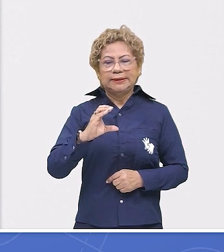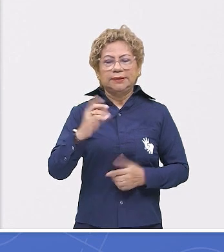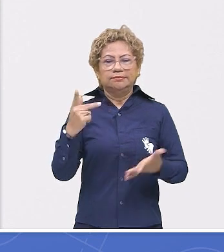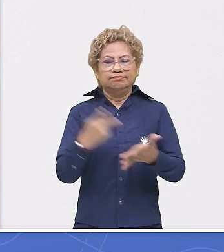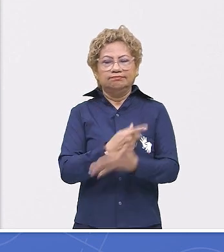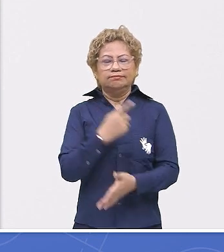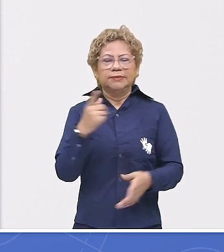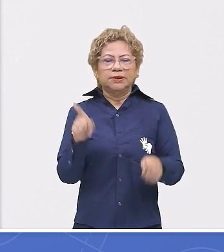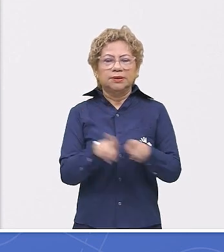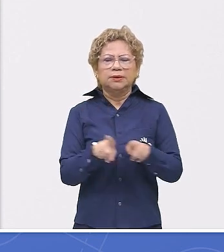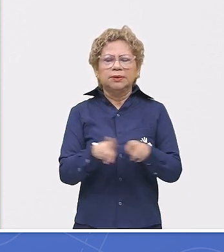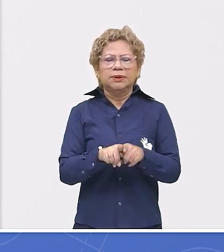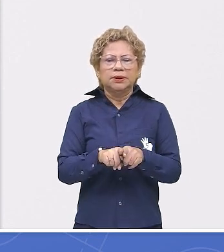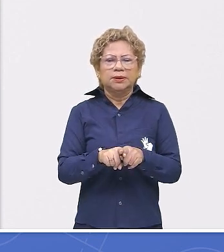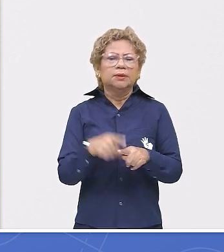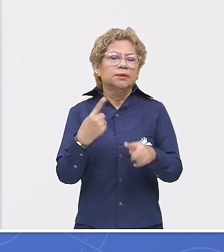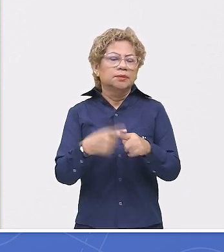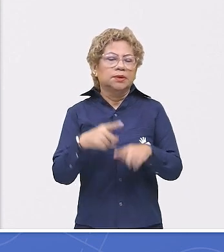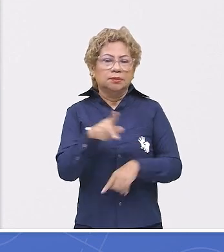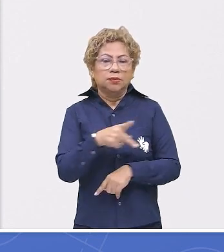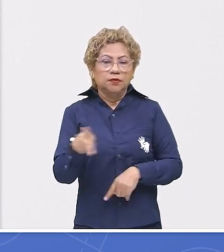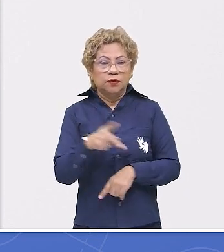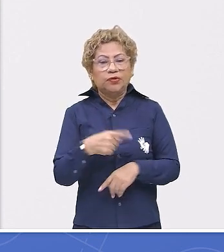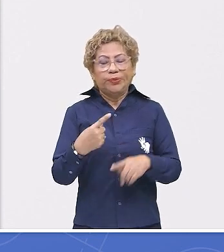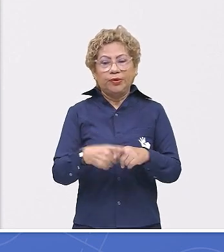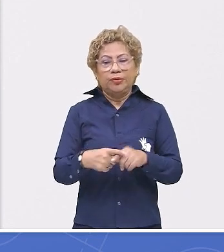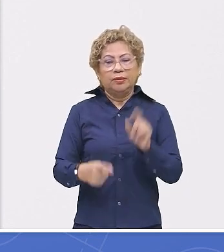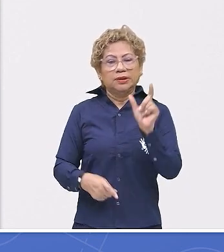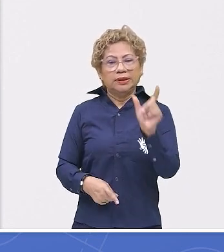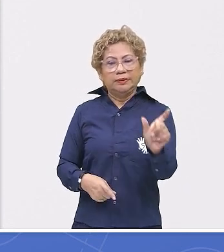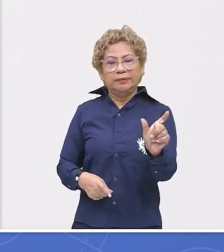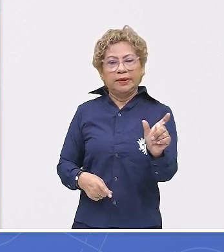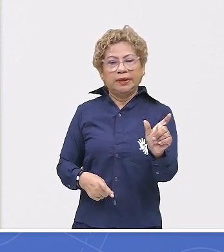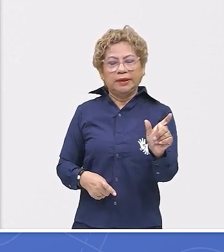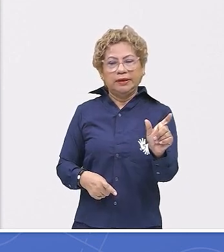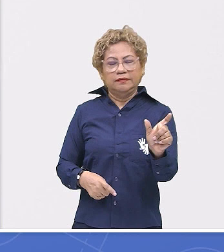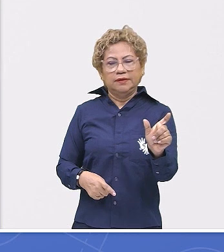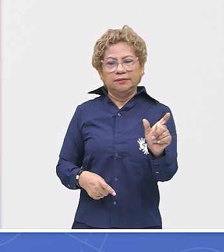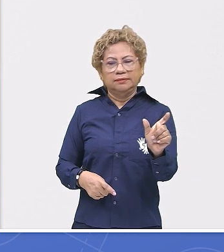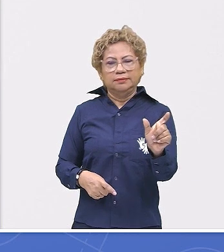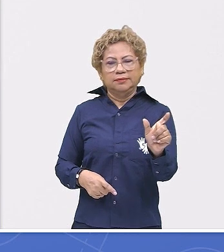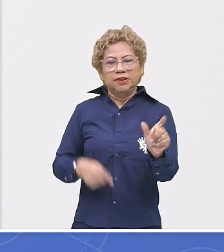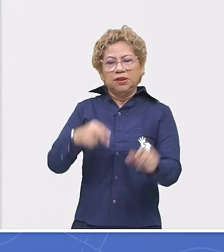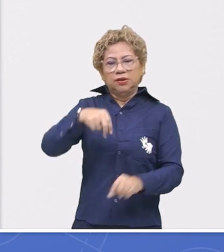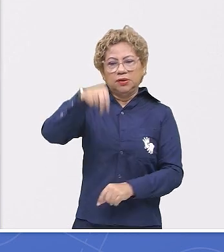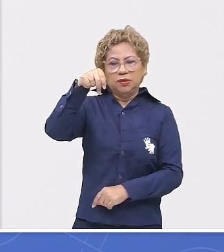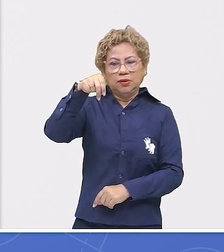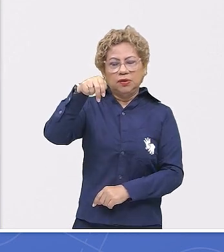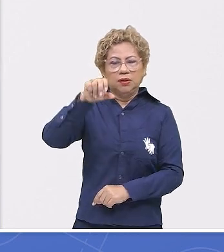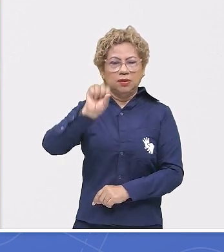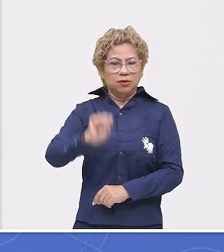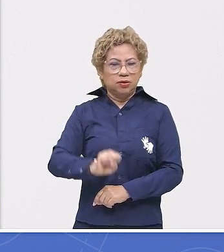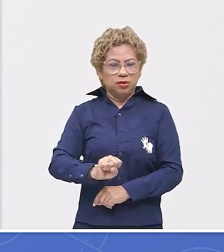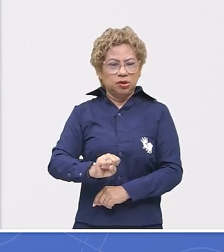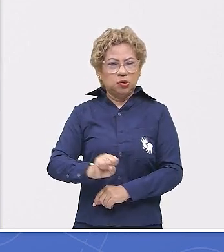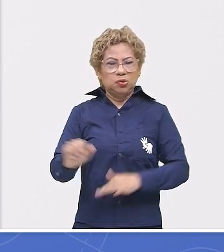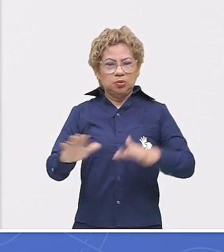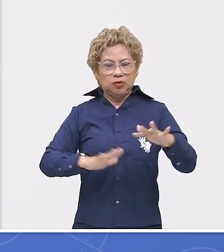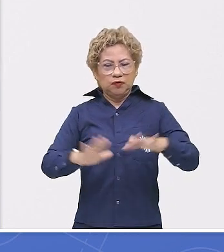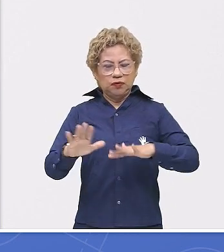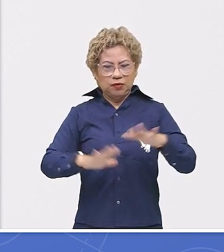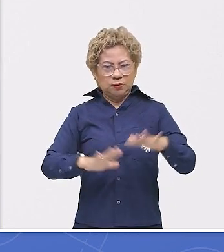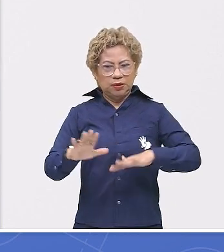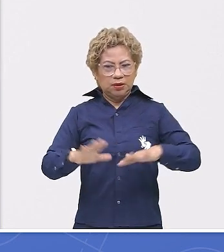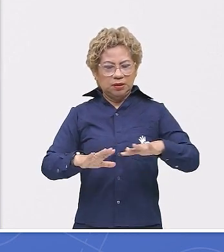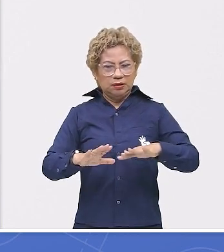seria de leste para oeste ou vice-versa, tá? E o movimento em torno do Sol também não, que é o movimento